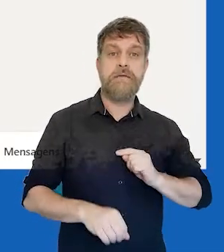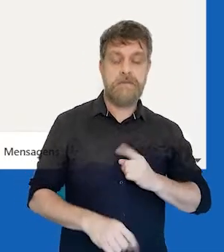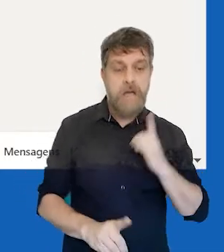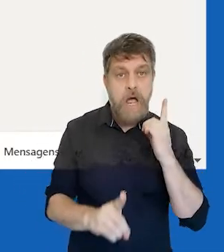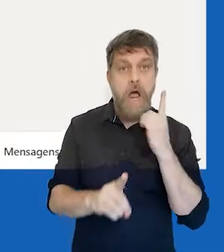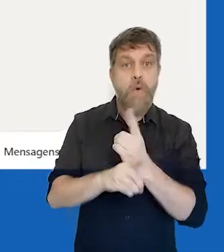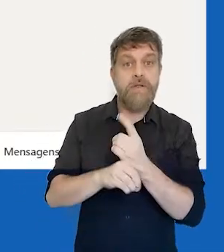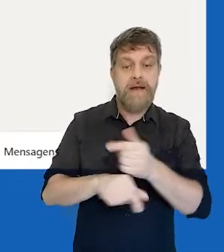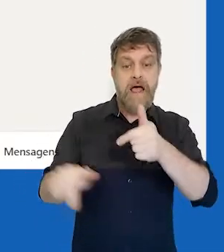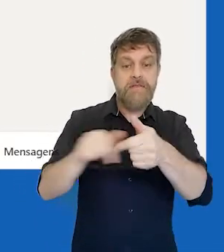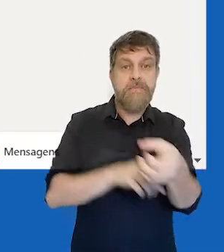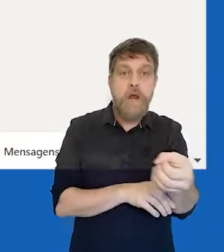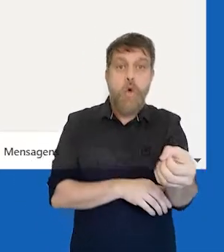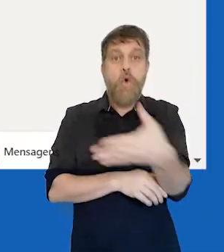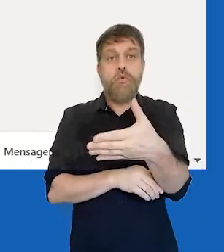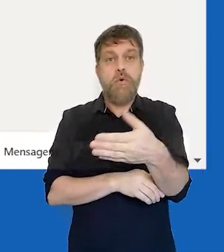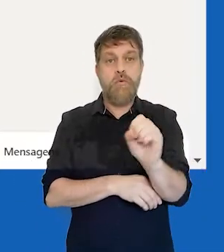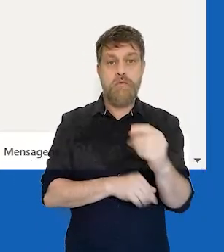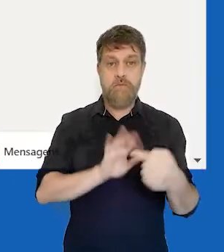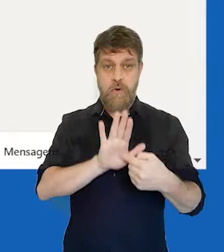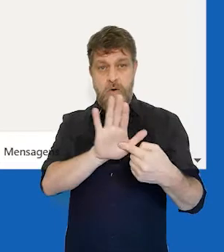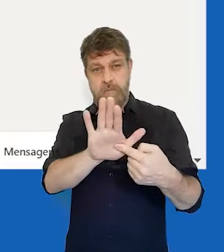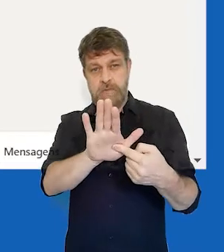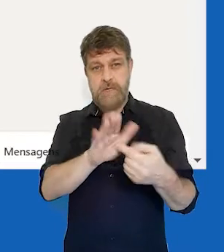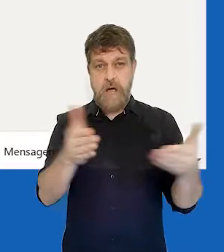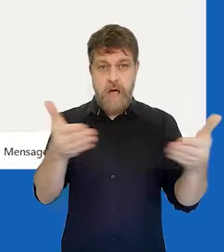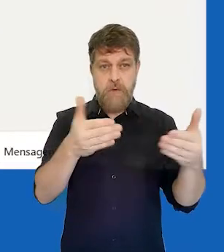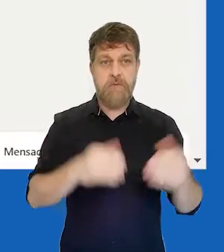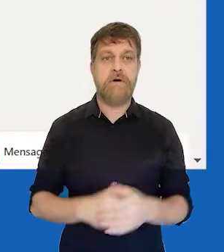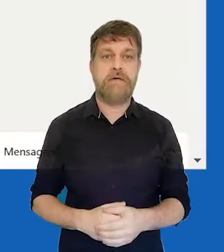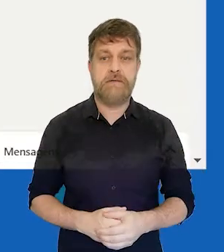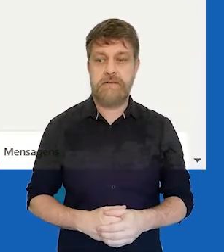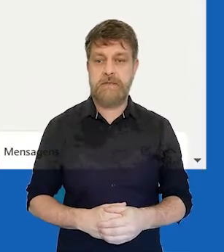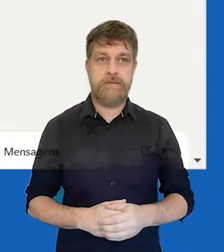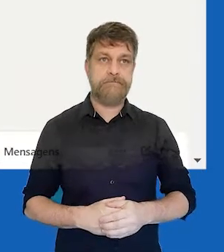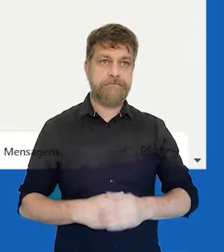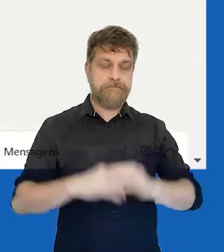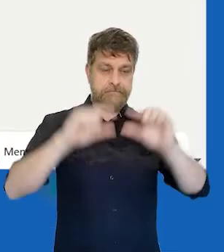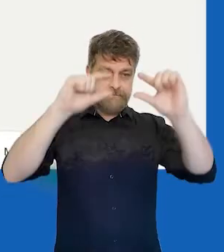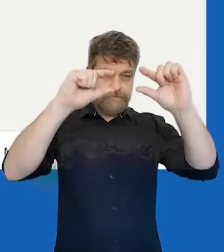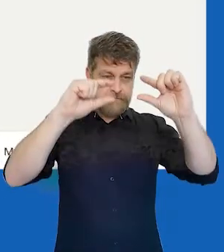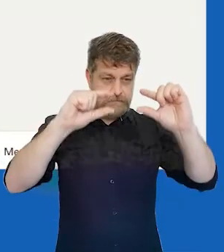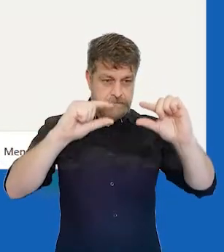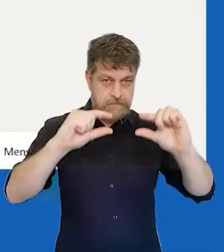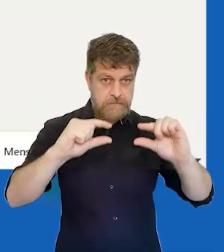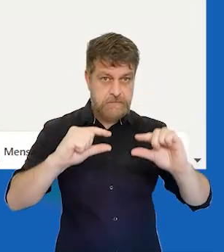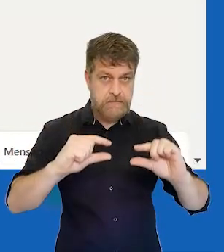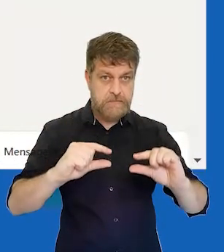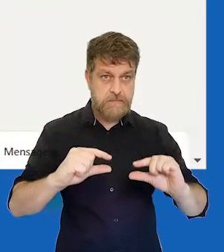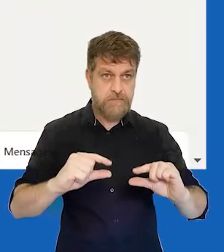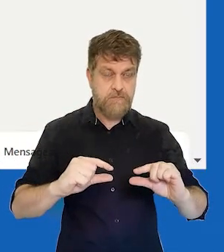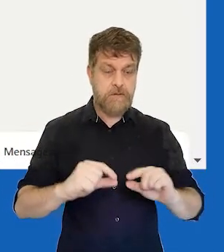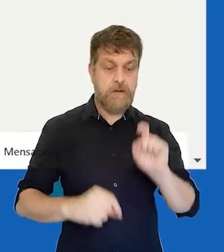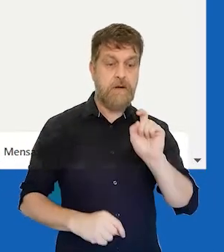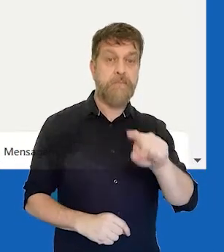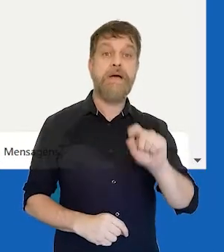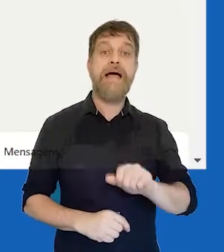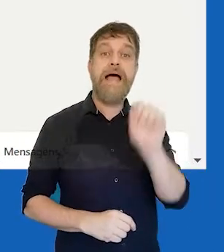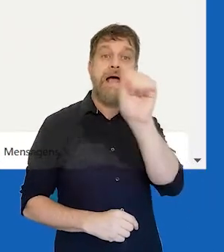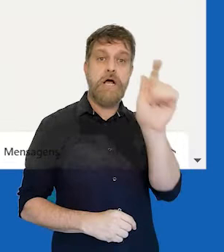opção de encontrar um novo emprego ou como eu vou demonstrar agora que baixam um pouquinho aqui a barra até encontrar a opção que fique